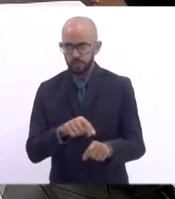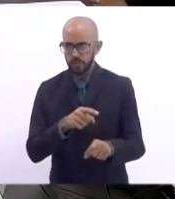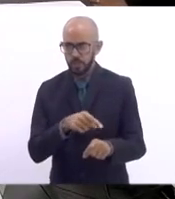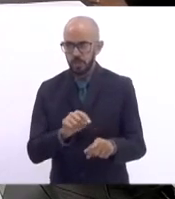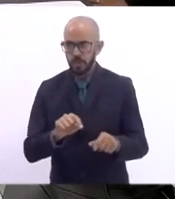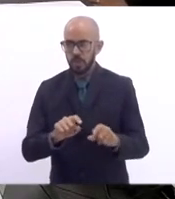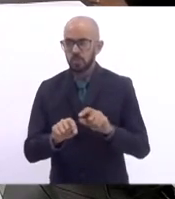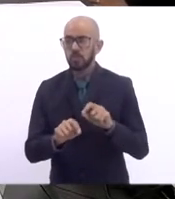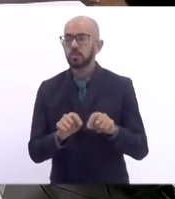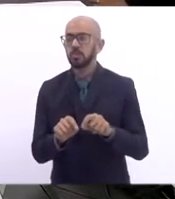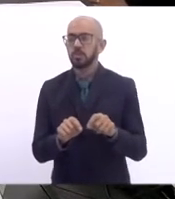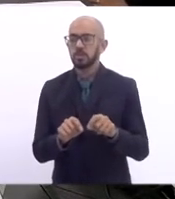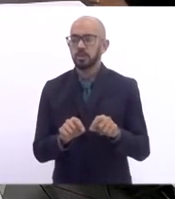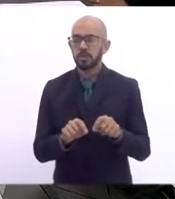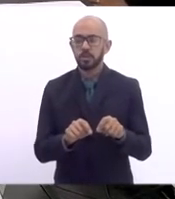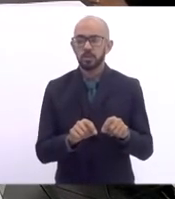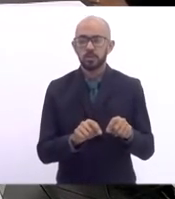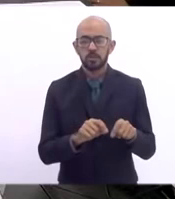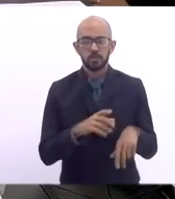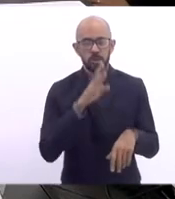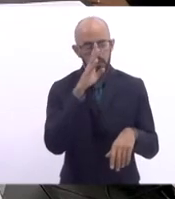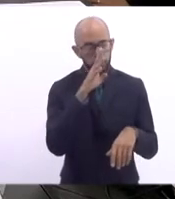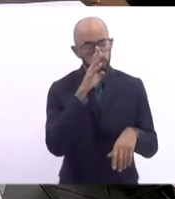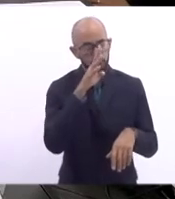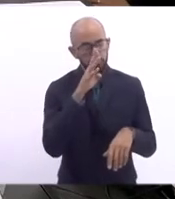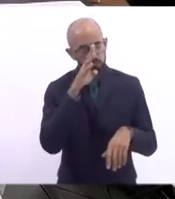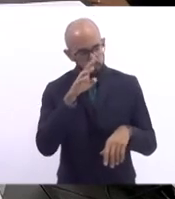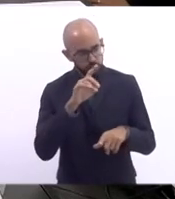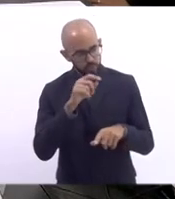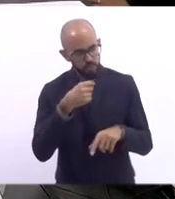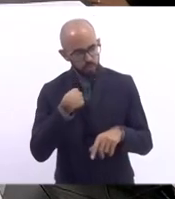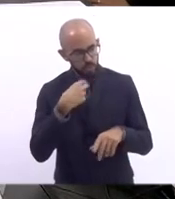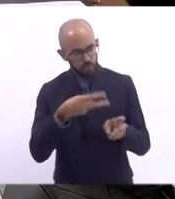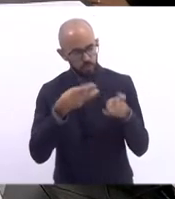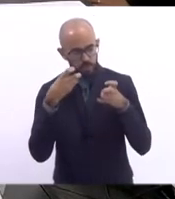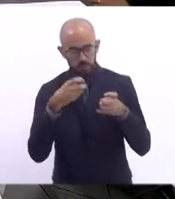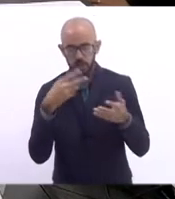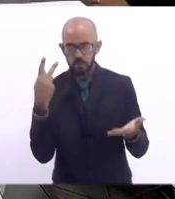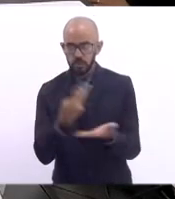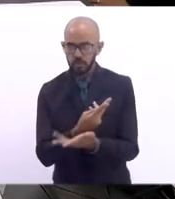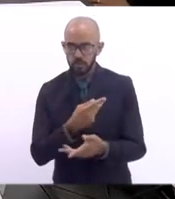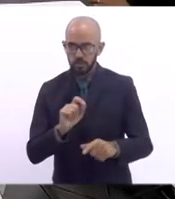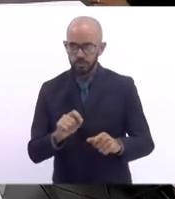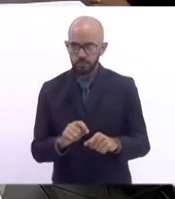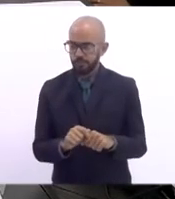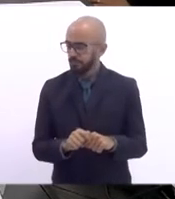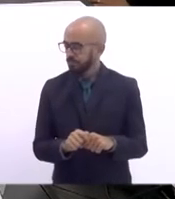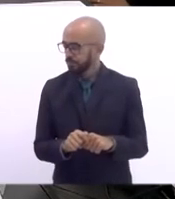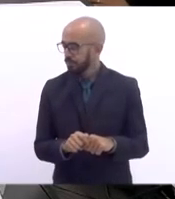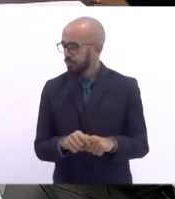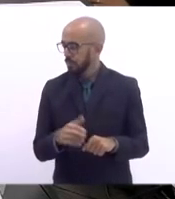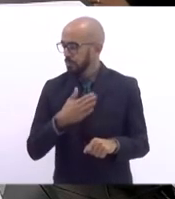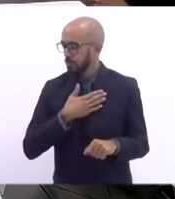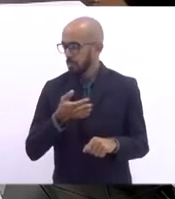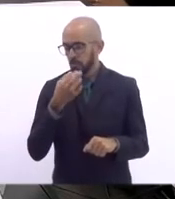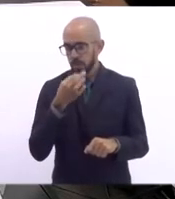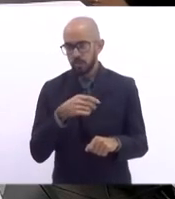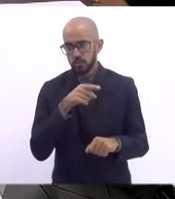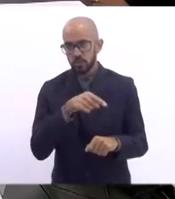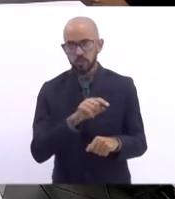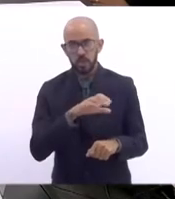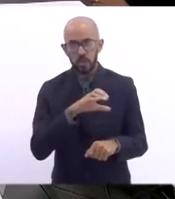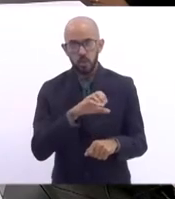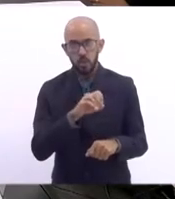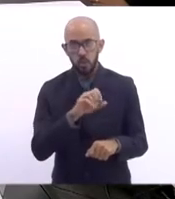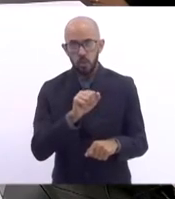um dos maiores Absurdos que eu já vi acontecer isto chama-se coração